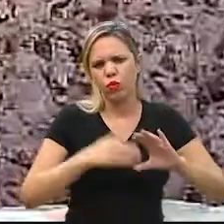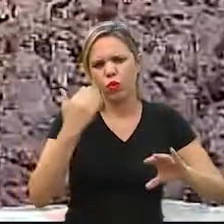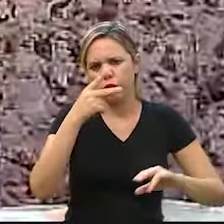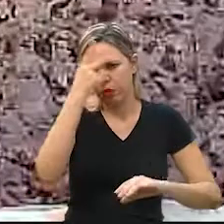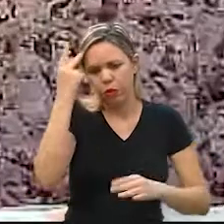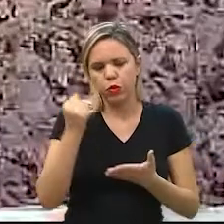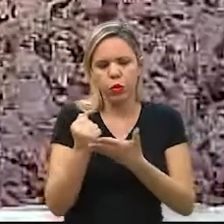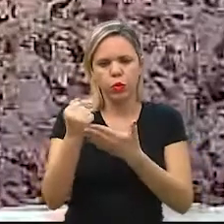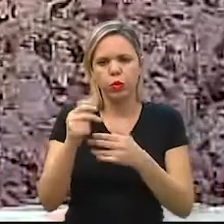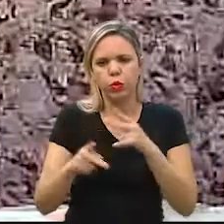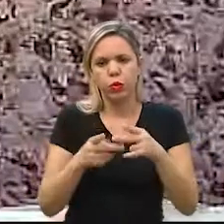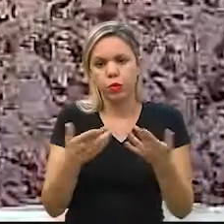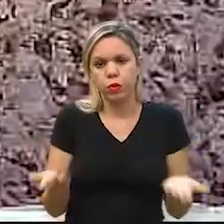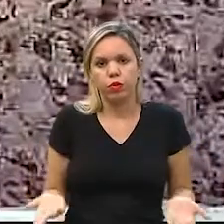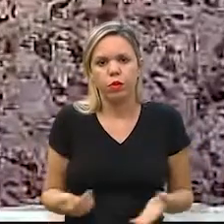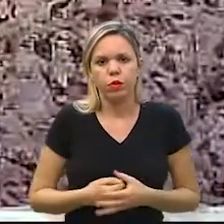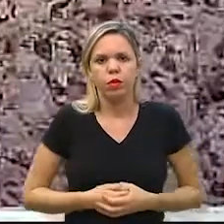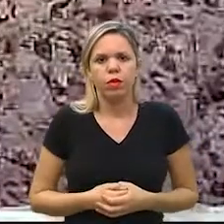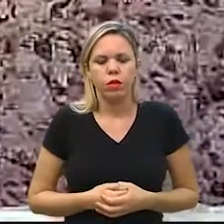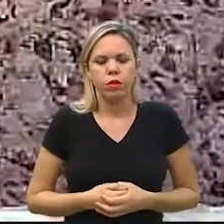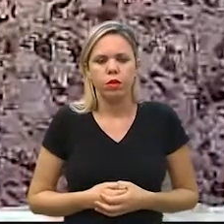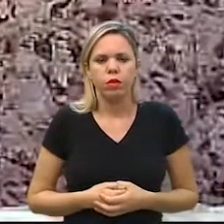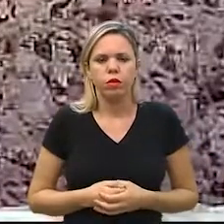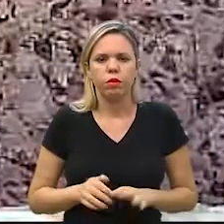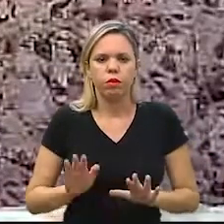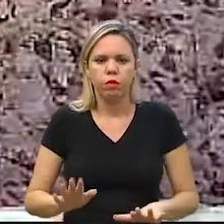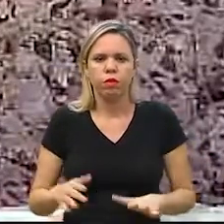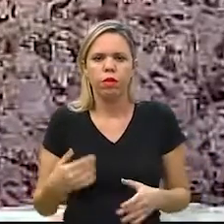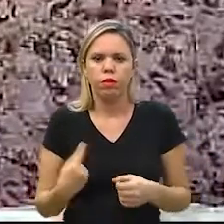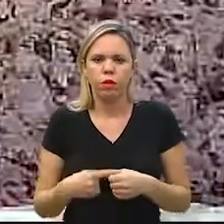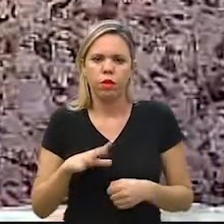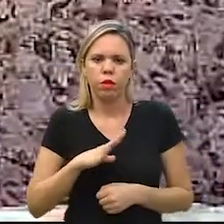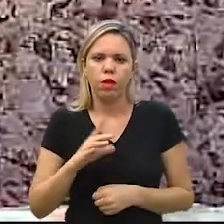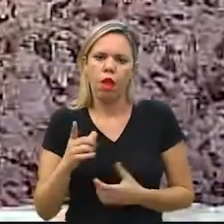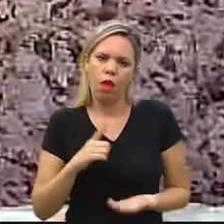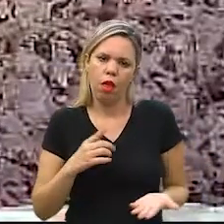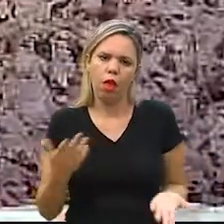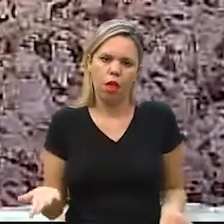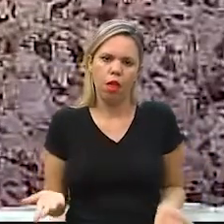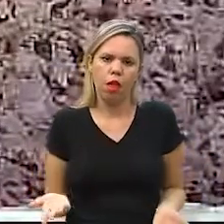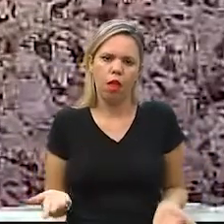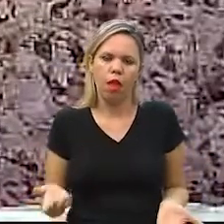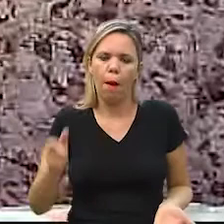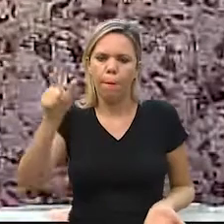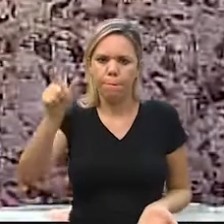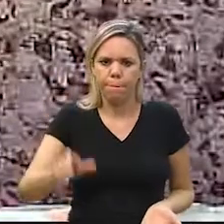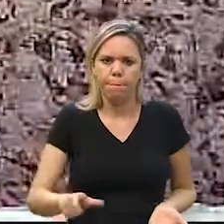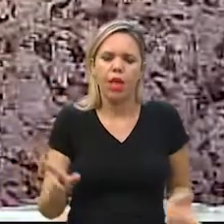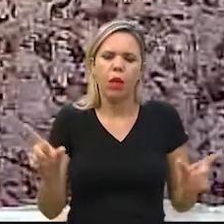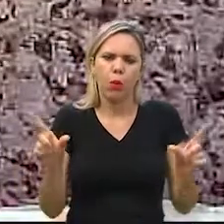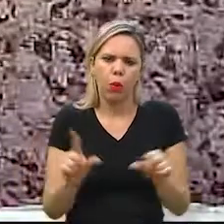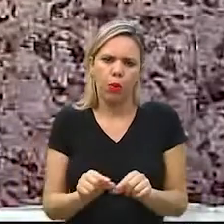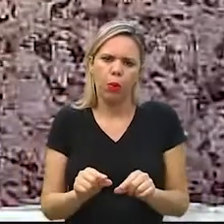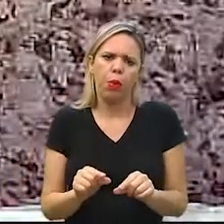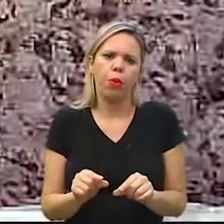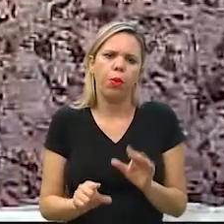a população. Apesar disso, o município é o ente que tem o menor